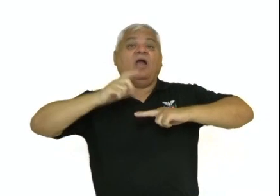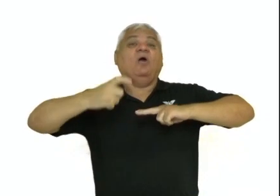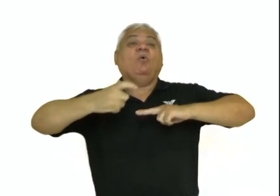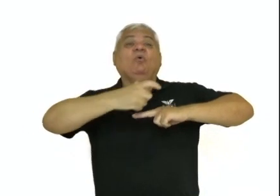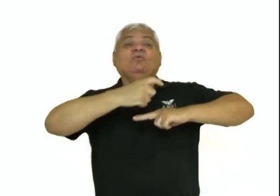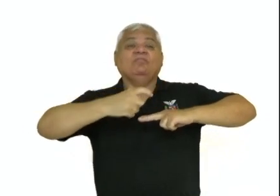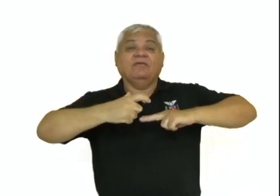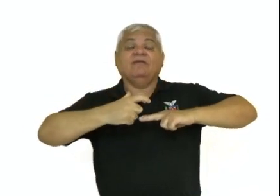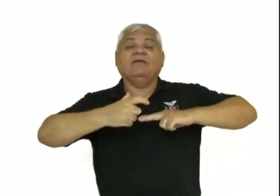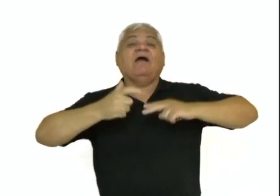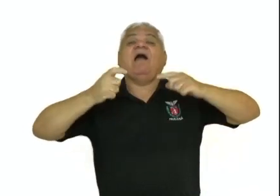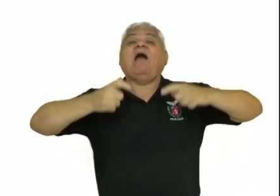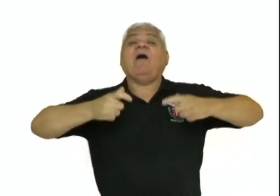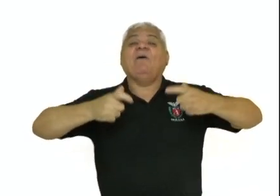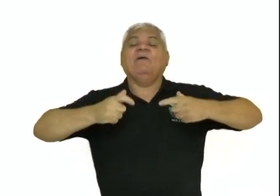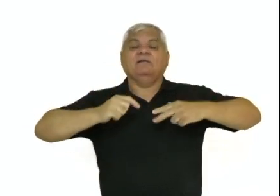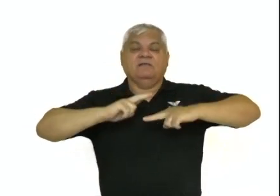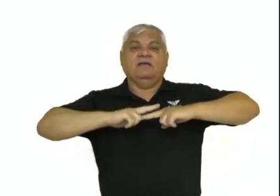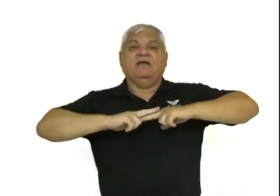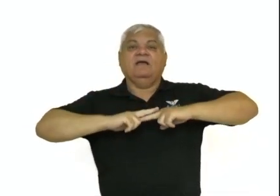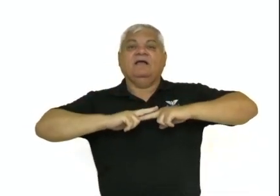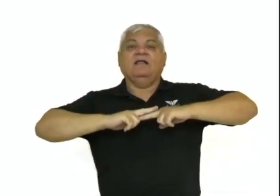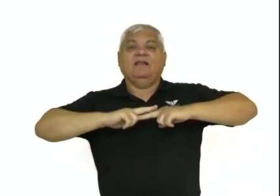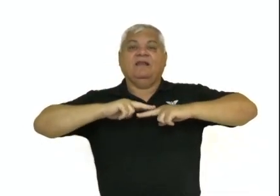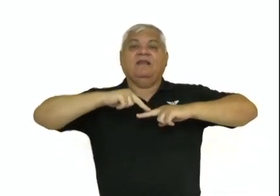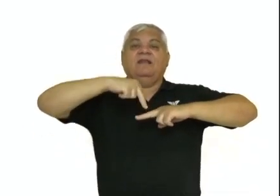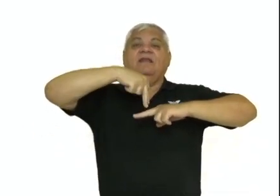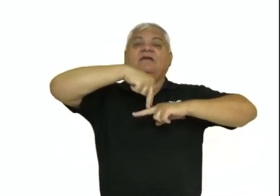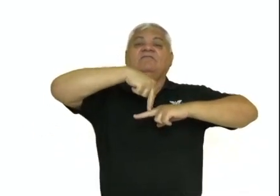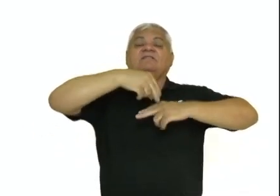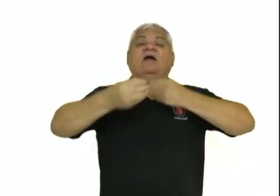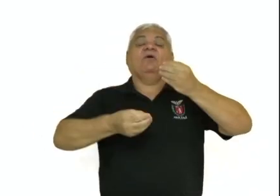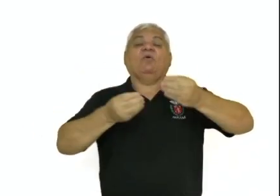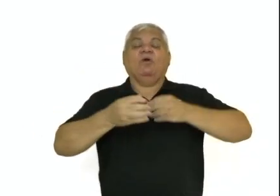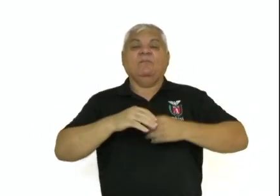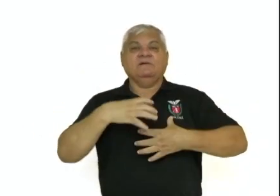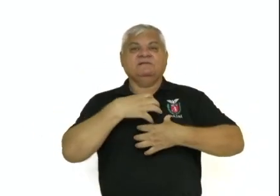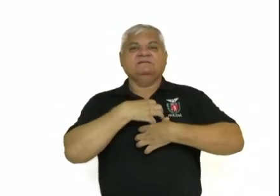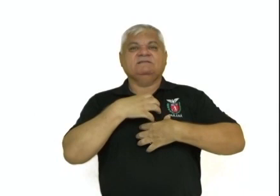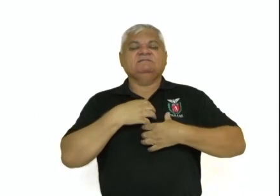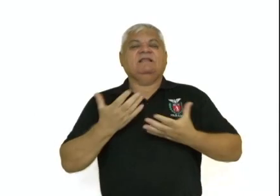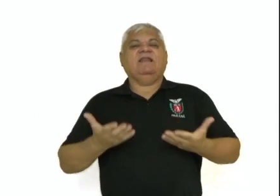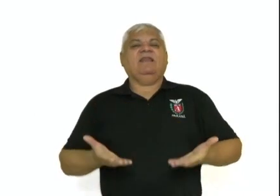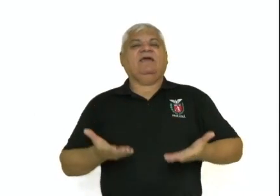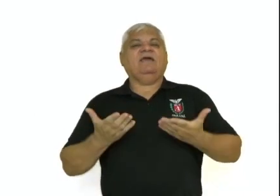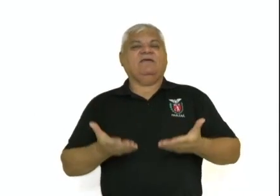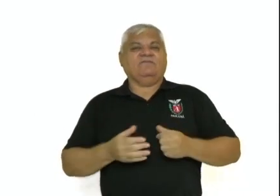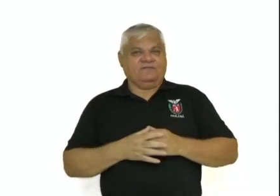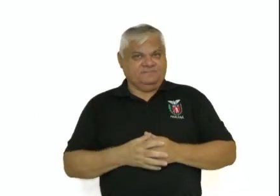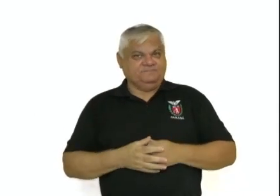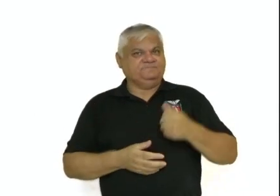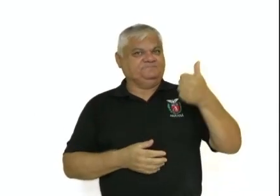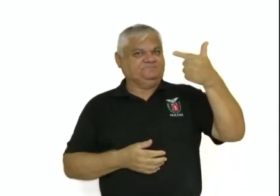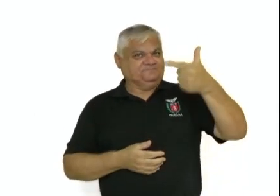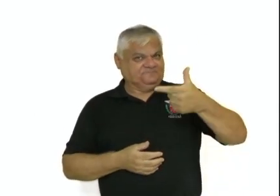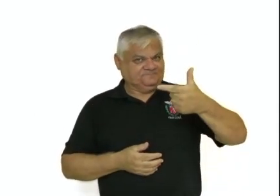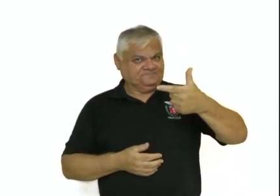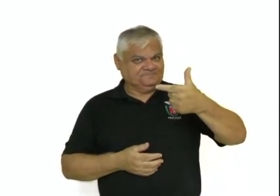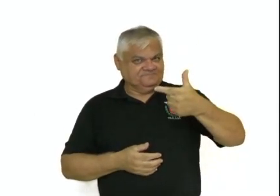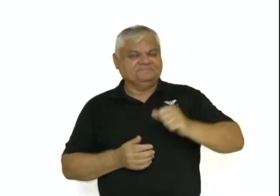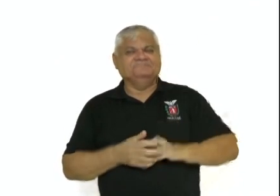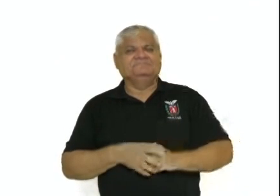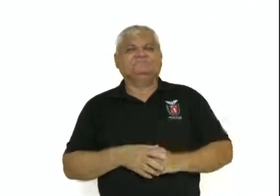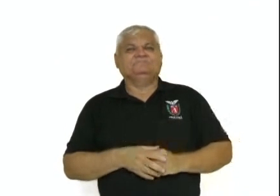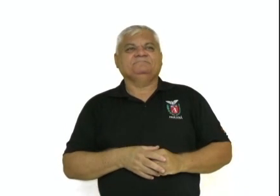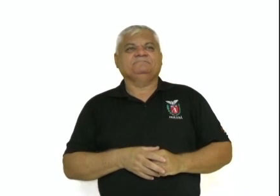peso? Como que eu faço para levantar, ter pouco contato e ter esse sentimento de leveza? Essa é a segunda parte.